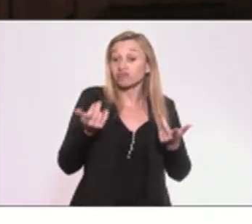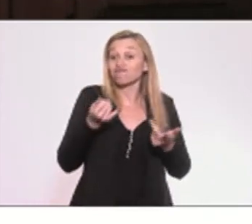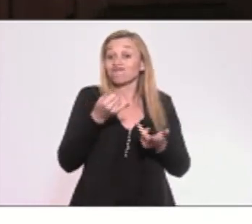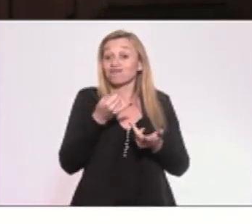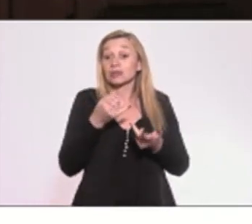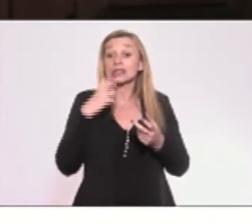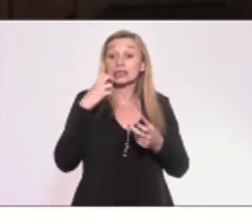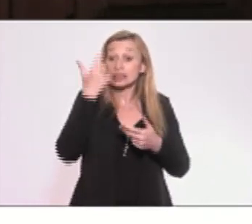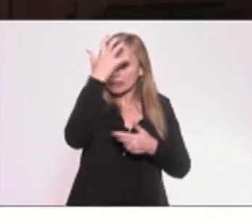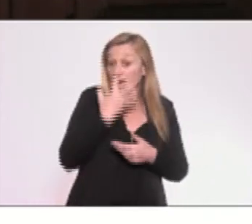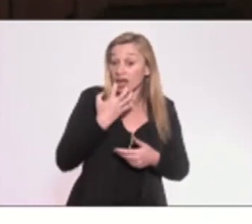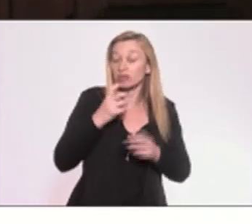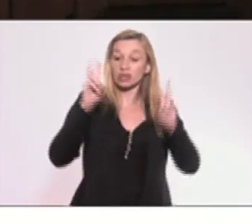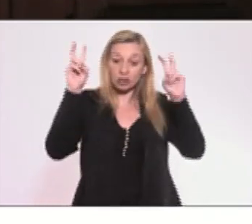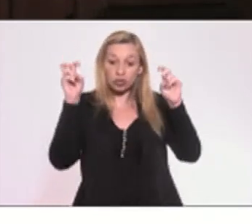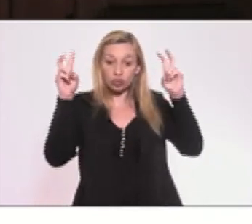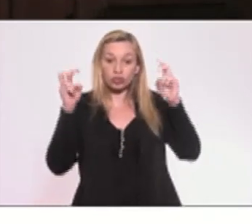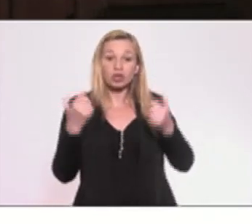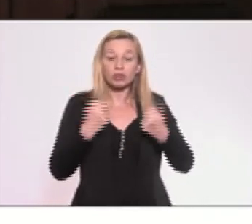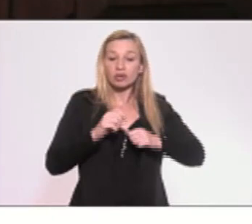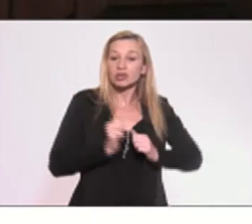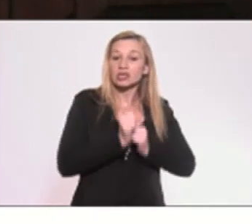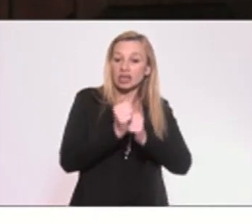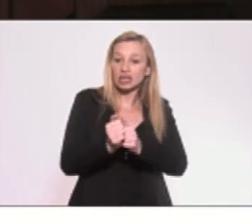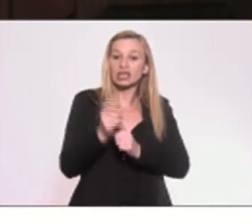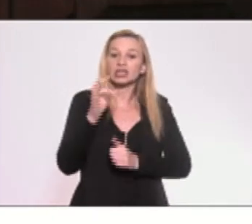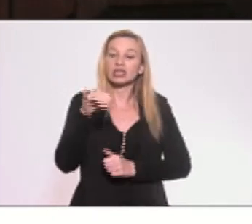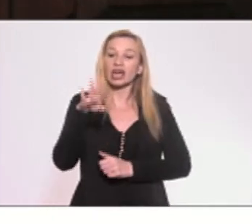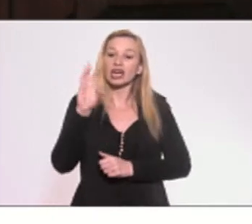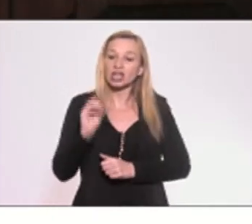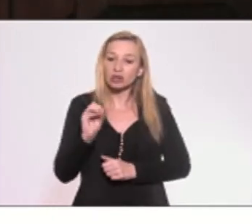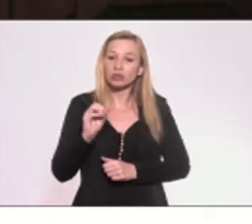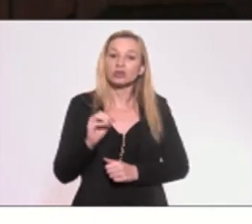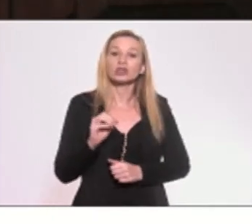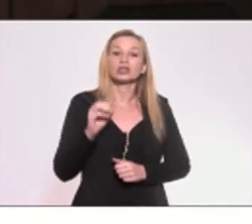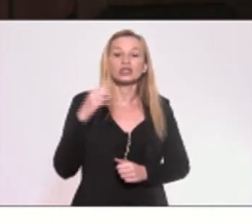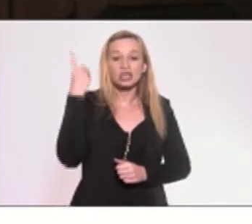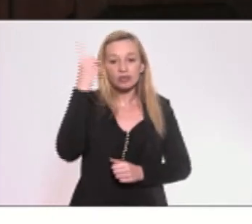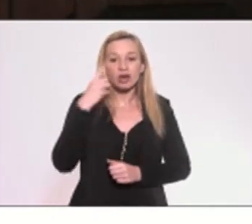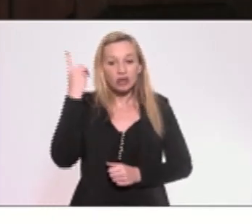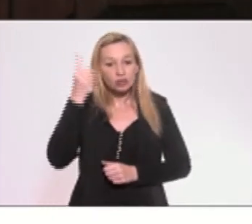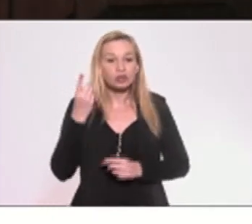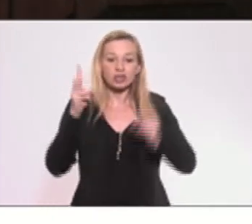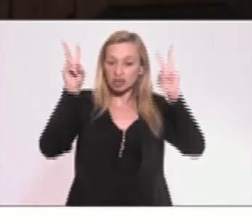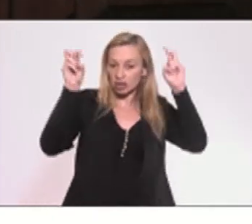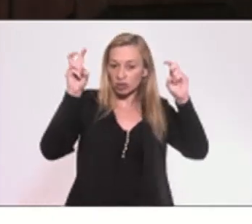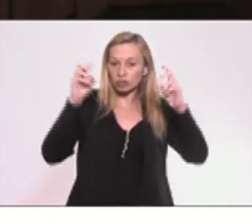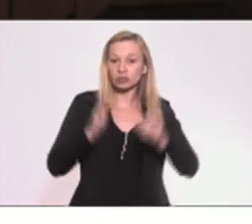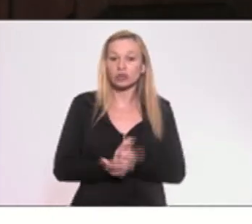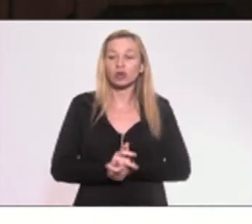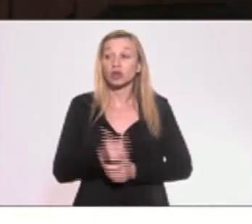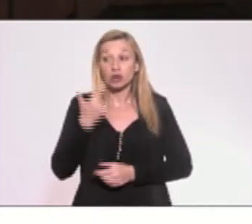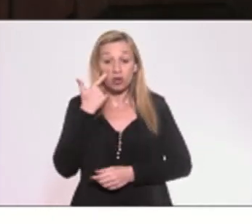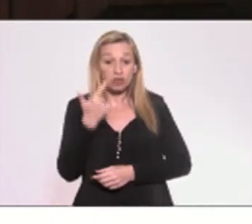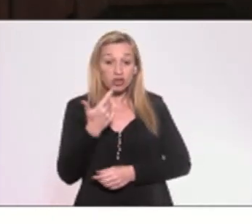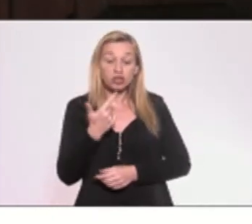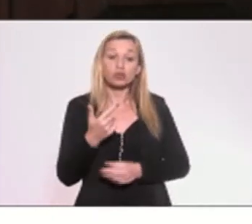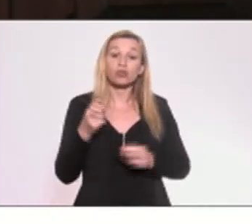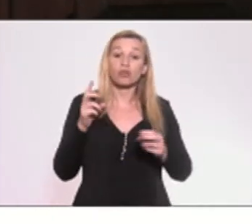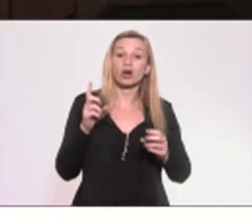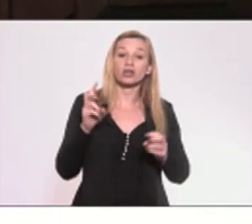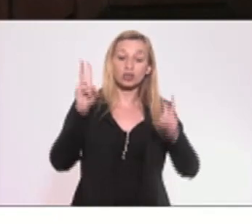ser apuradas e nós deveríamos seguir o parecer técnico dos embargadores nesse caso. Ao meu ver, a grande questão